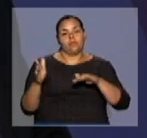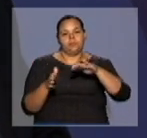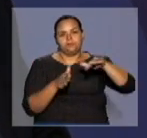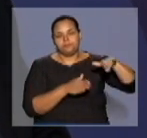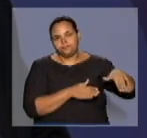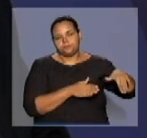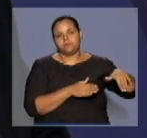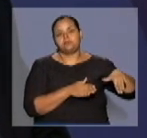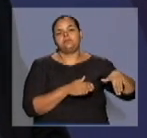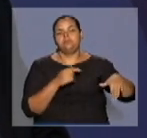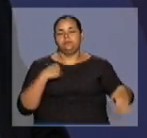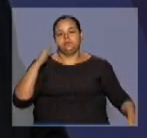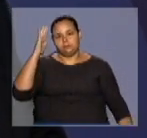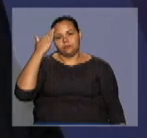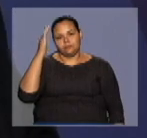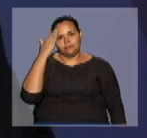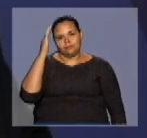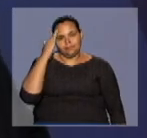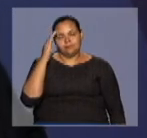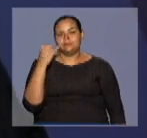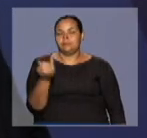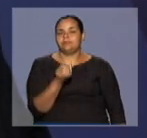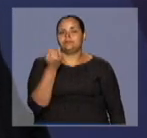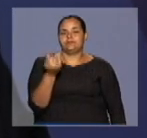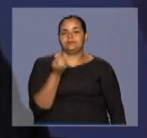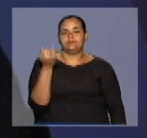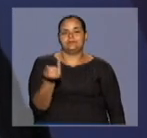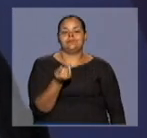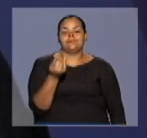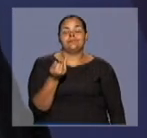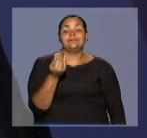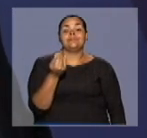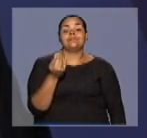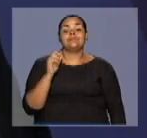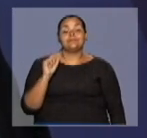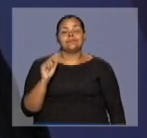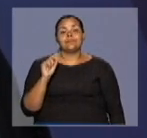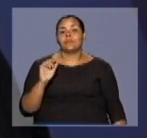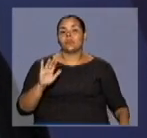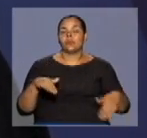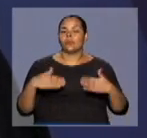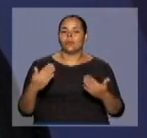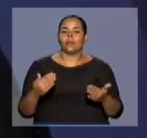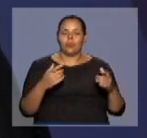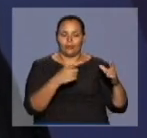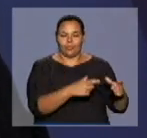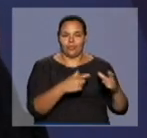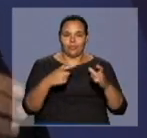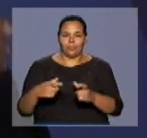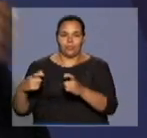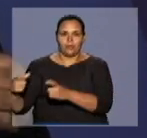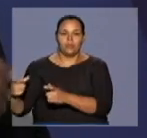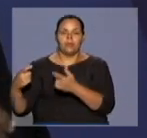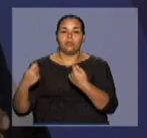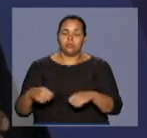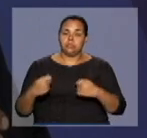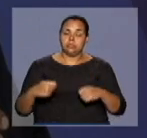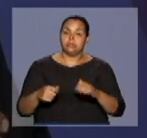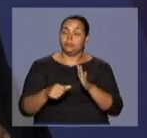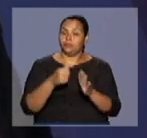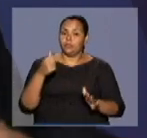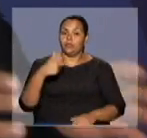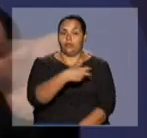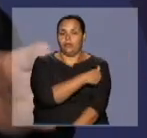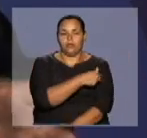fator que eu entendo como de muita importância é determinar quais as áreas que devem ser vacinadas